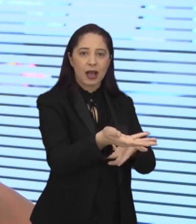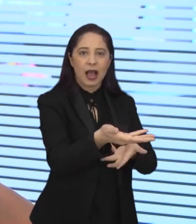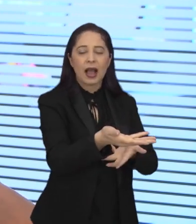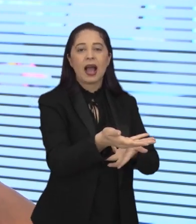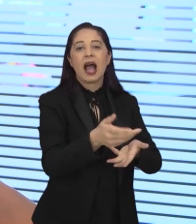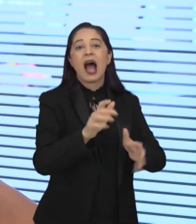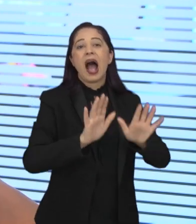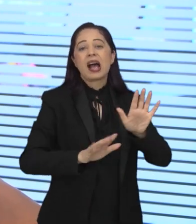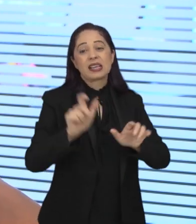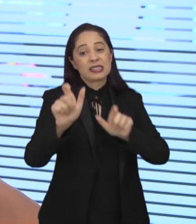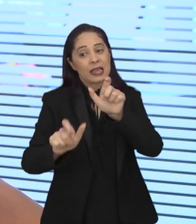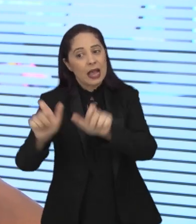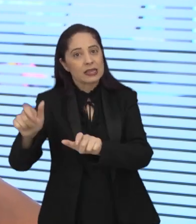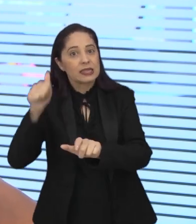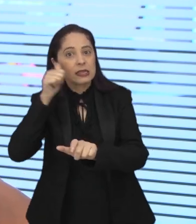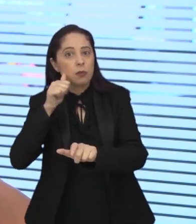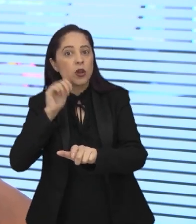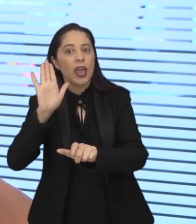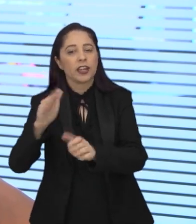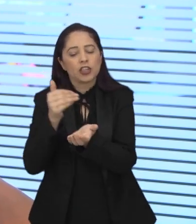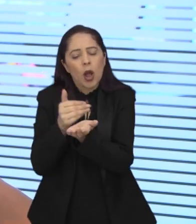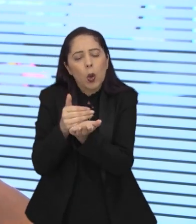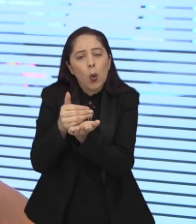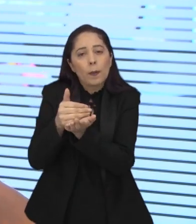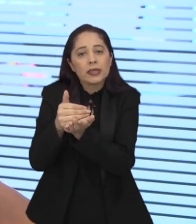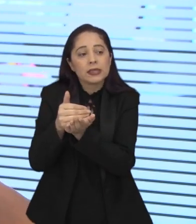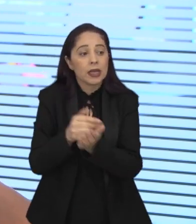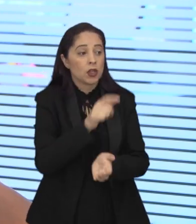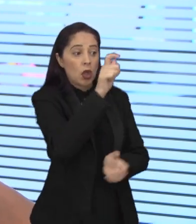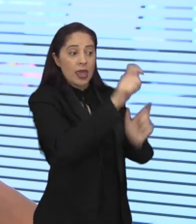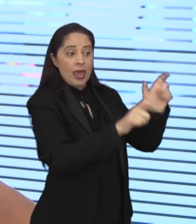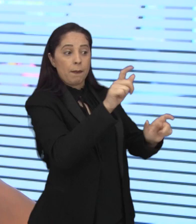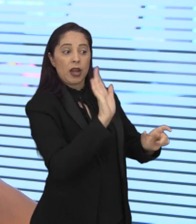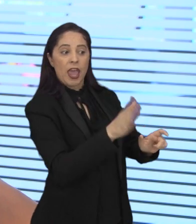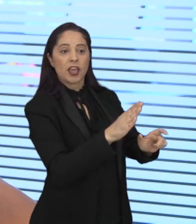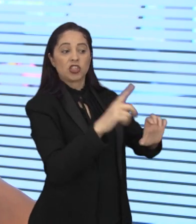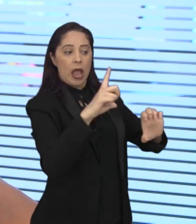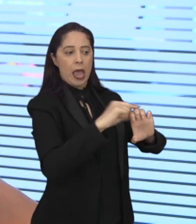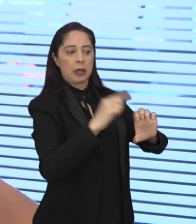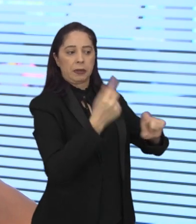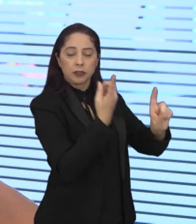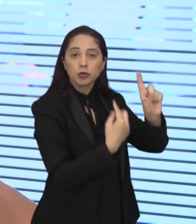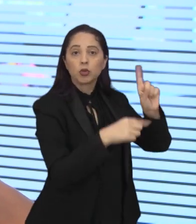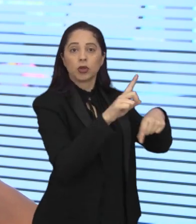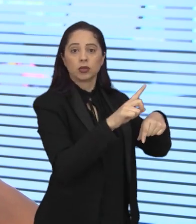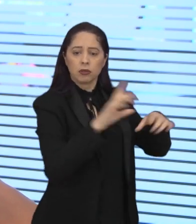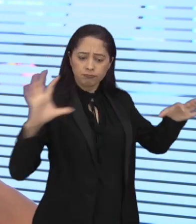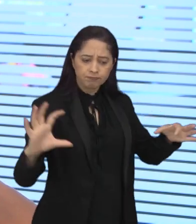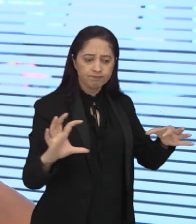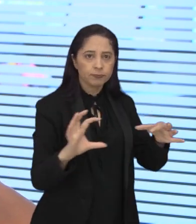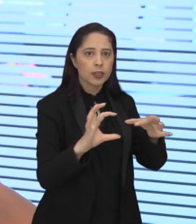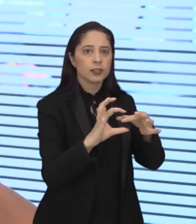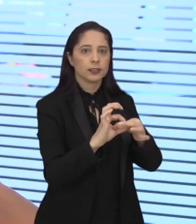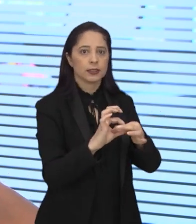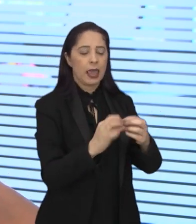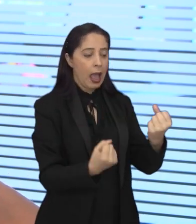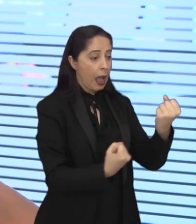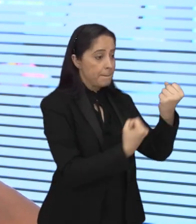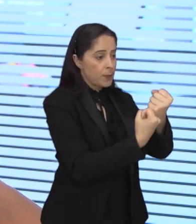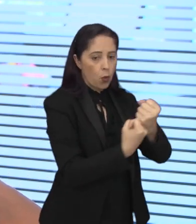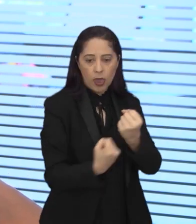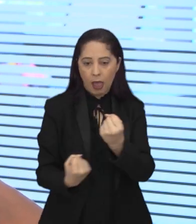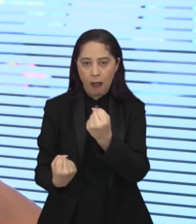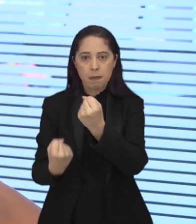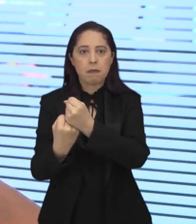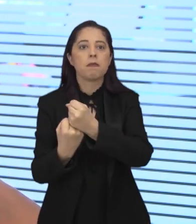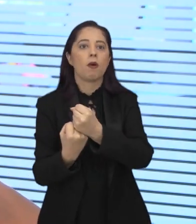as que estão começando agora, até as que já têm a sua empresa mais alavancada. Então, se tornou uma comunidade onde uma